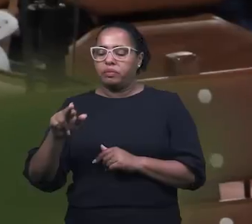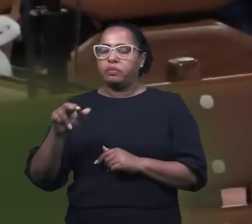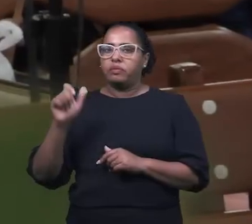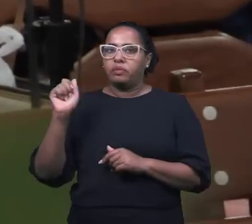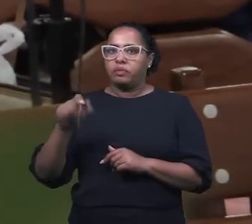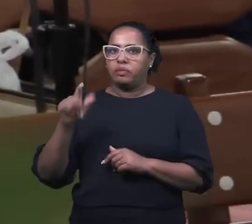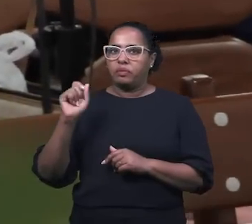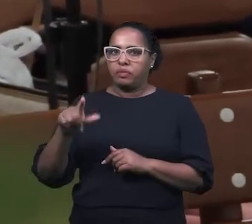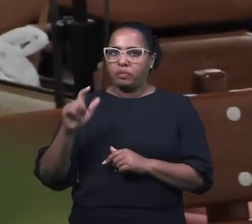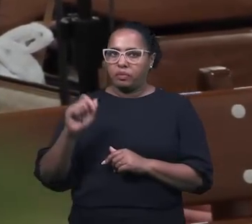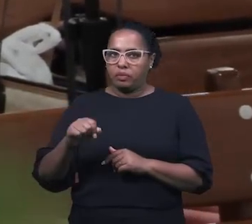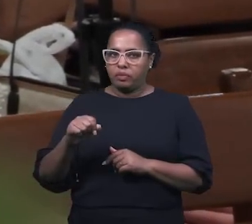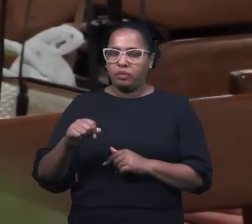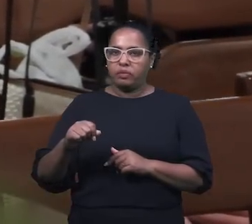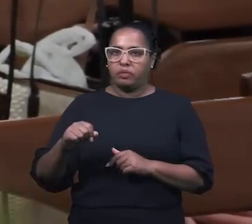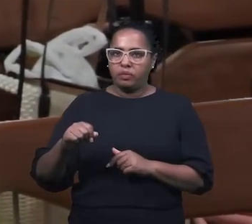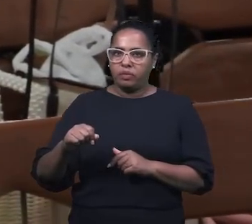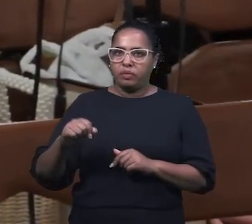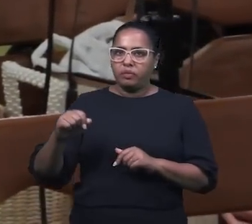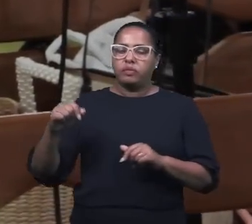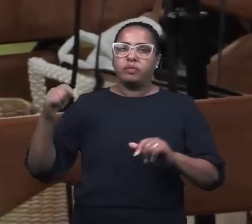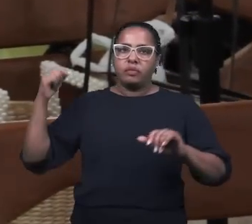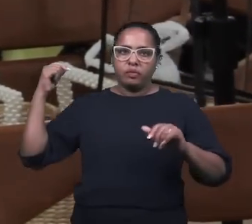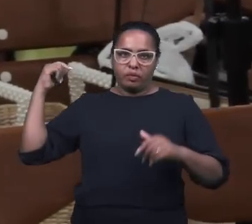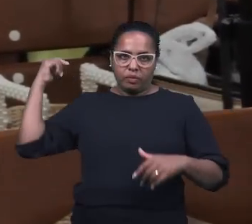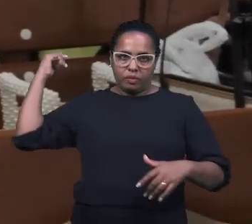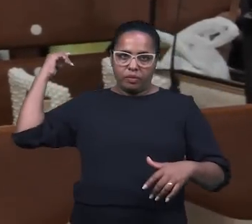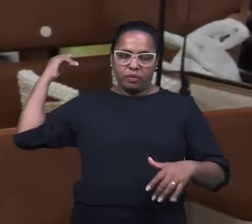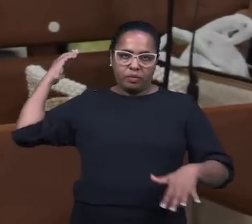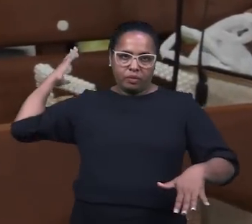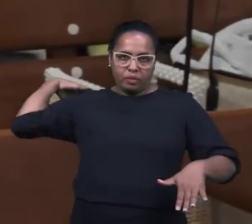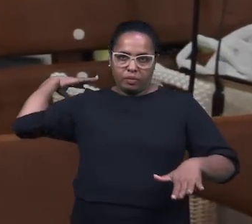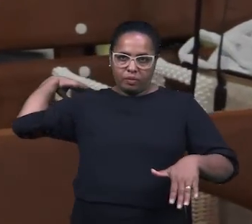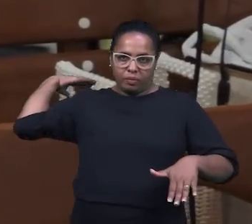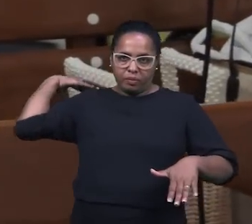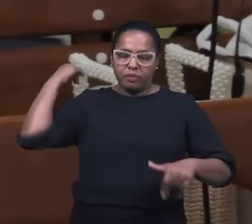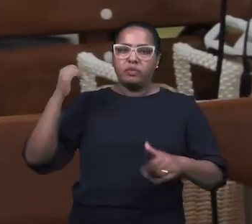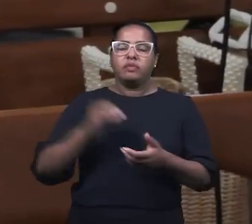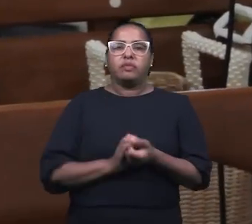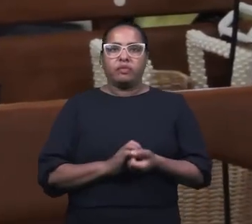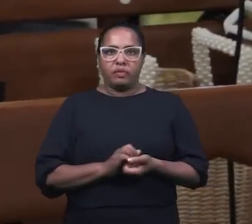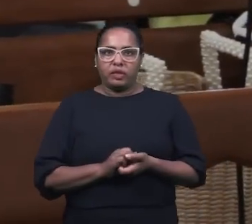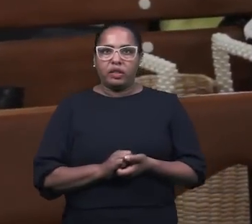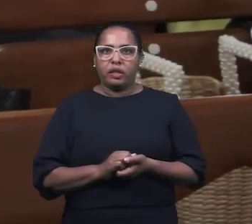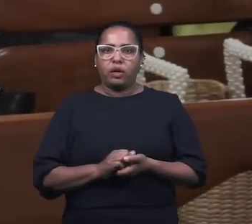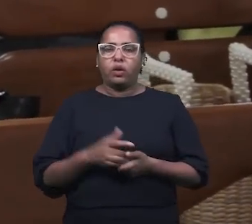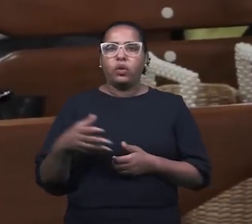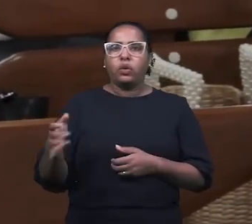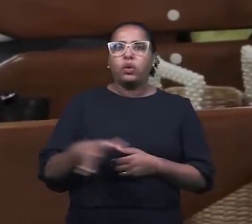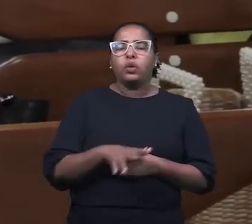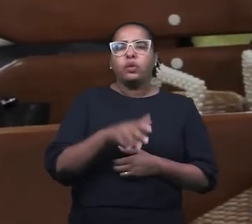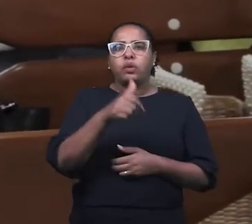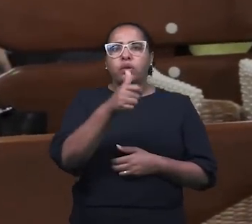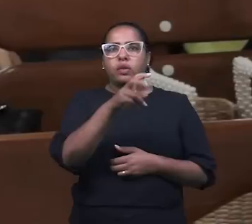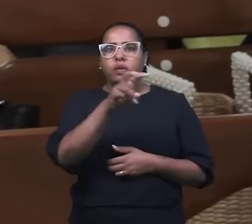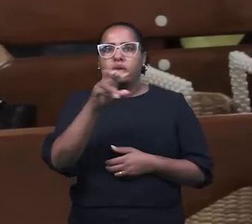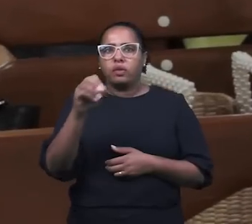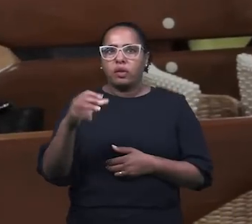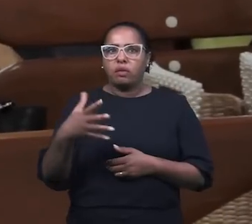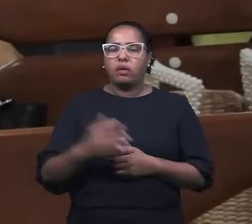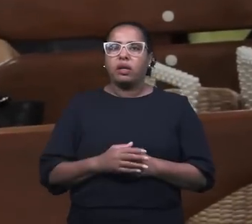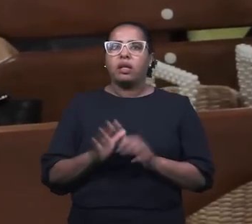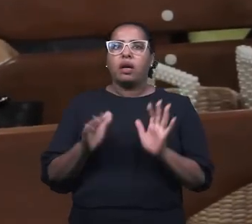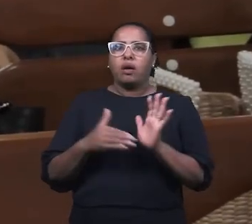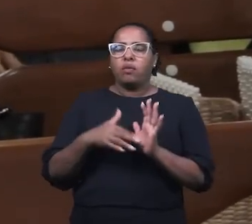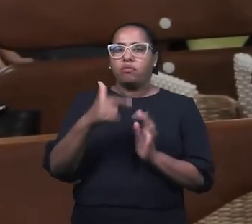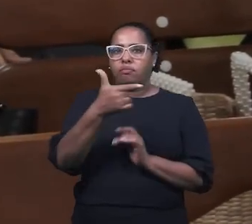Costa, e nós fizemos 2 gravações recentes agora, uma com 150 vozes e agora a última